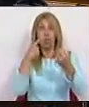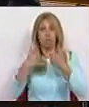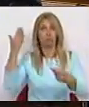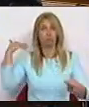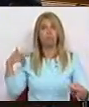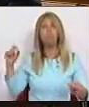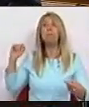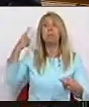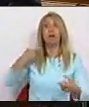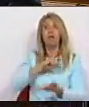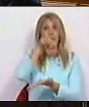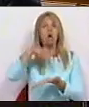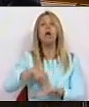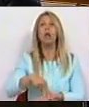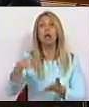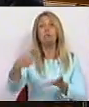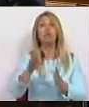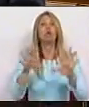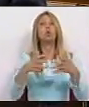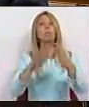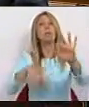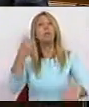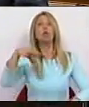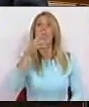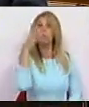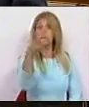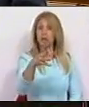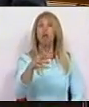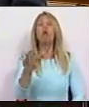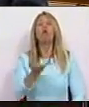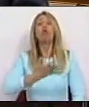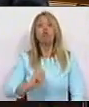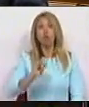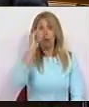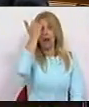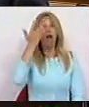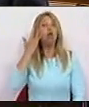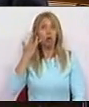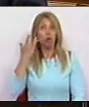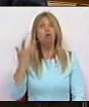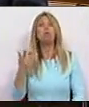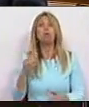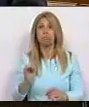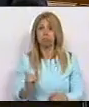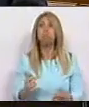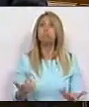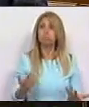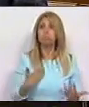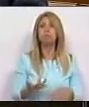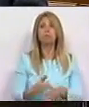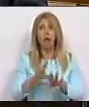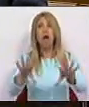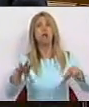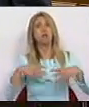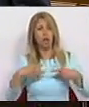aqui como Presidente do Grupo Parlamentar do PS, dizendo que o Dr. António Costa estaria muito suscetível e